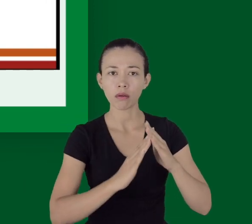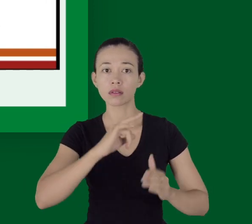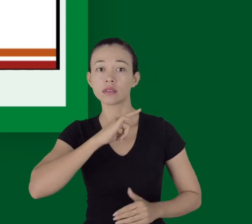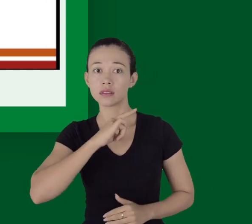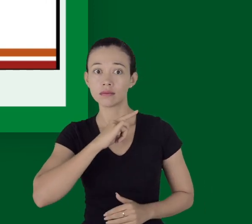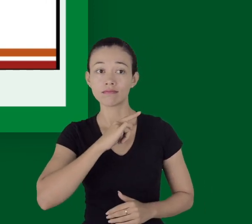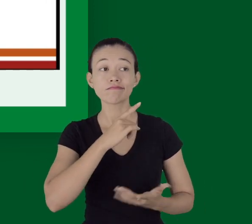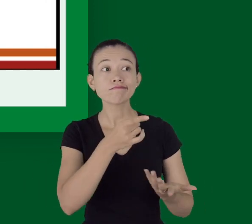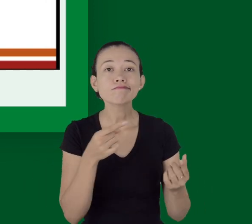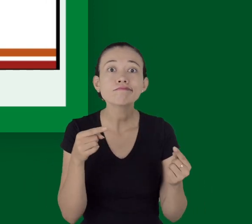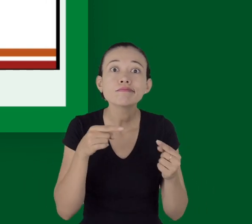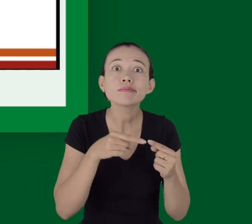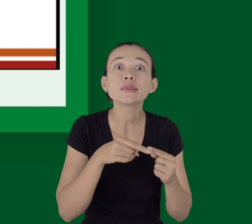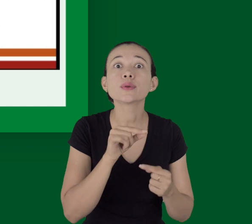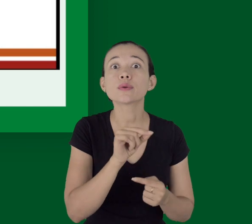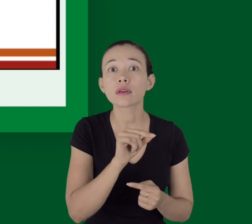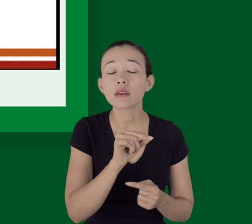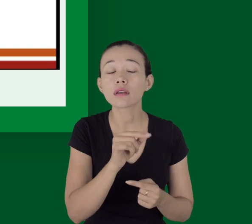de um afundamento.